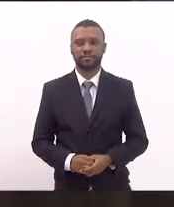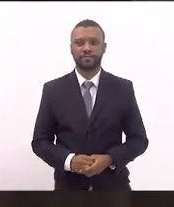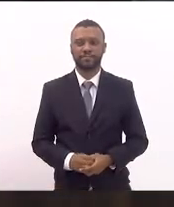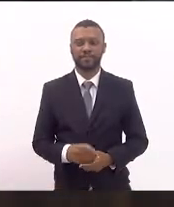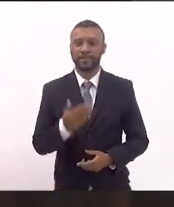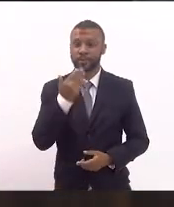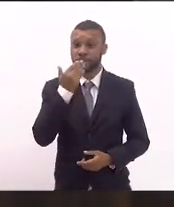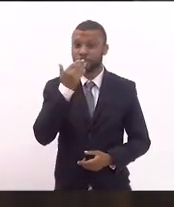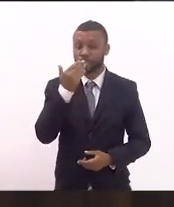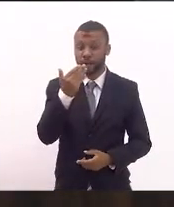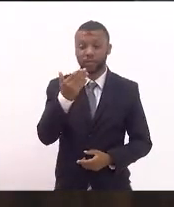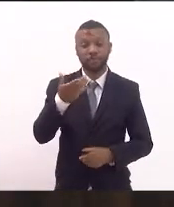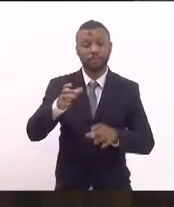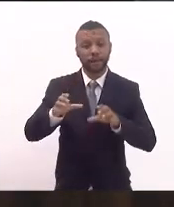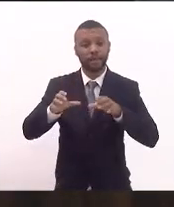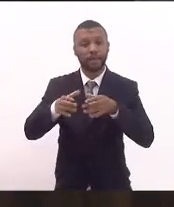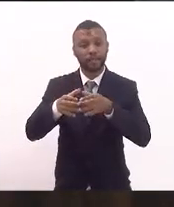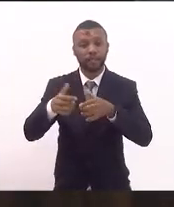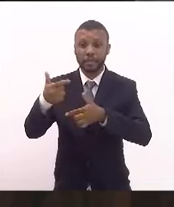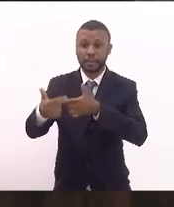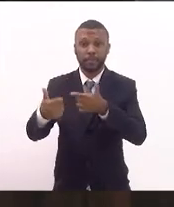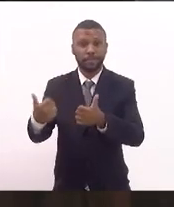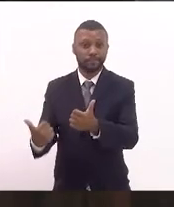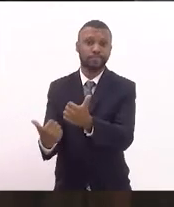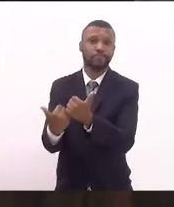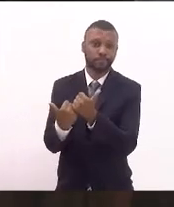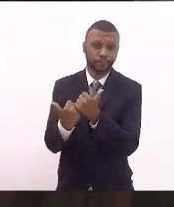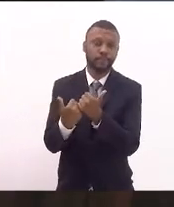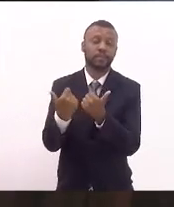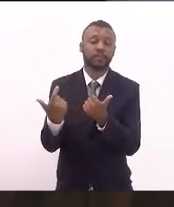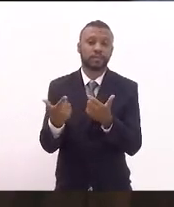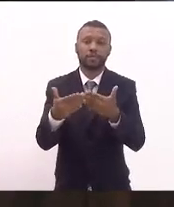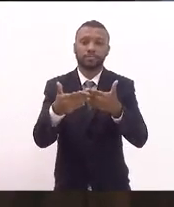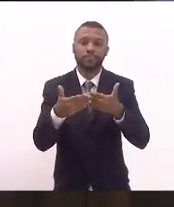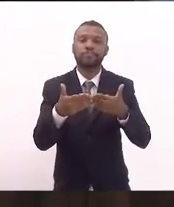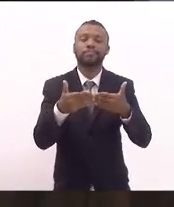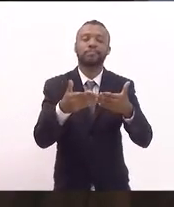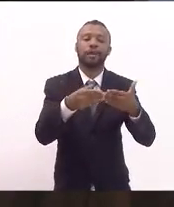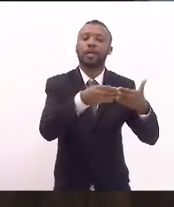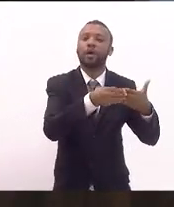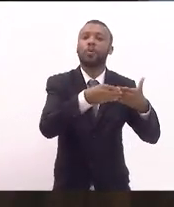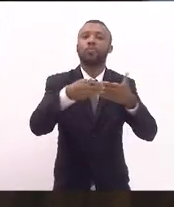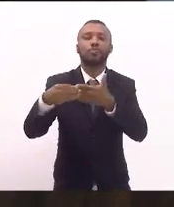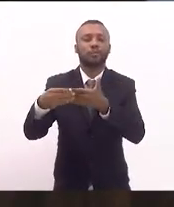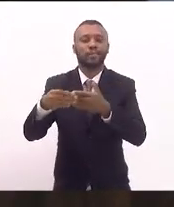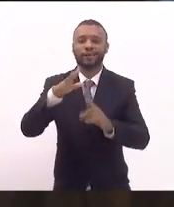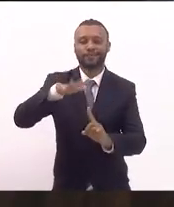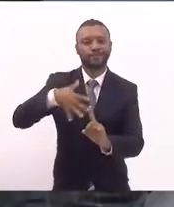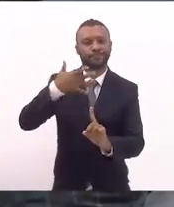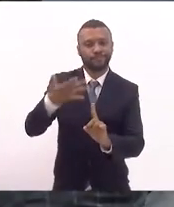Solicito o cerimonial que conduza a nossa homenageada até a mesa, por favor.